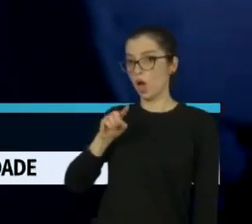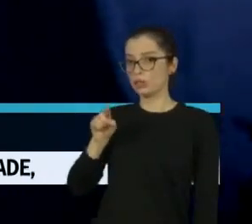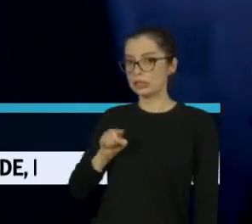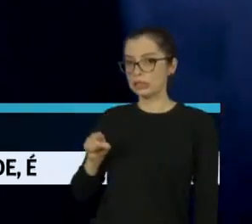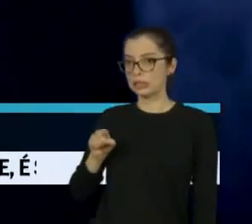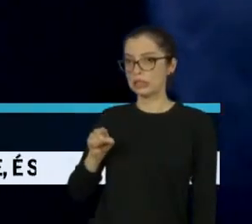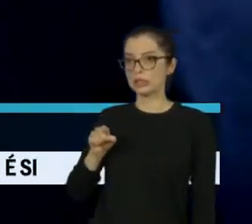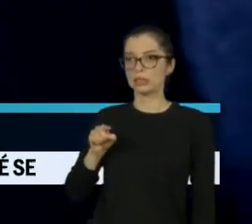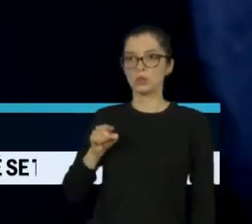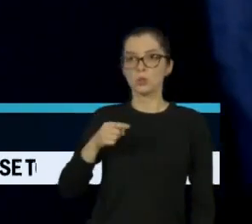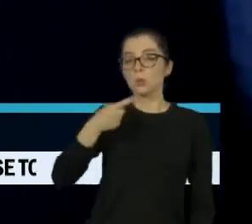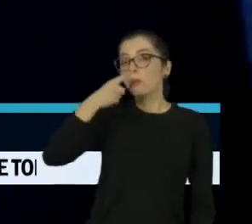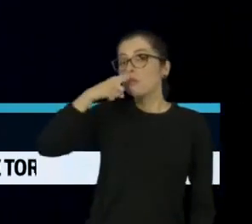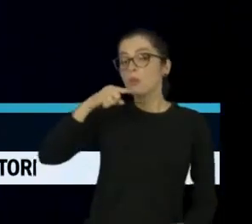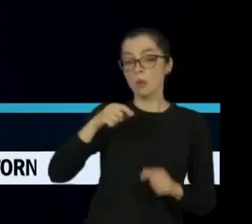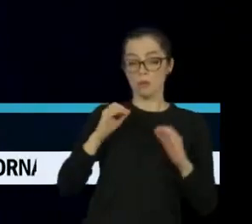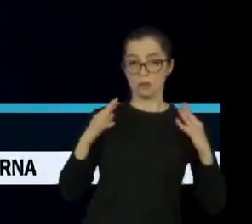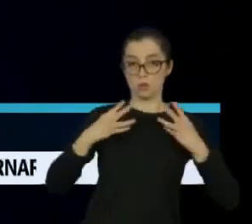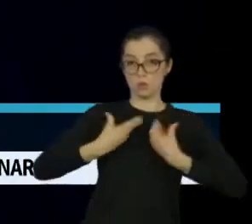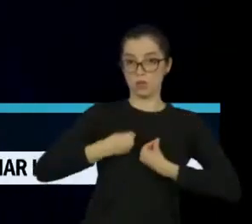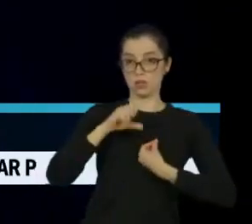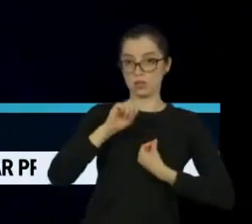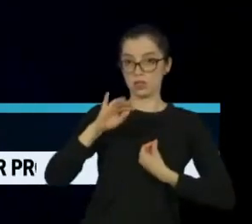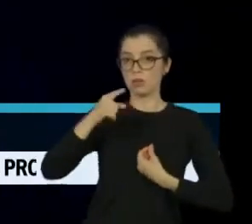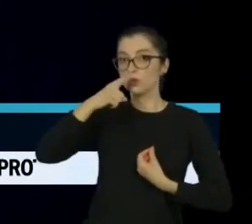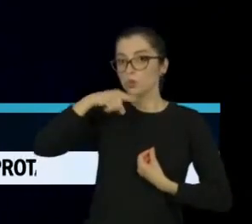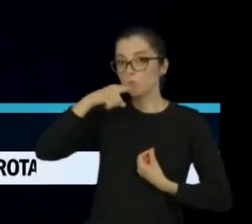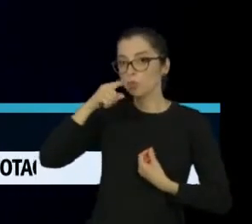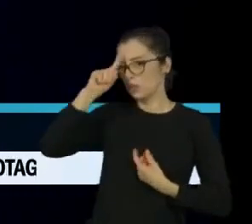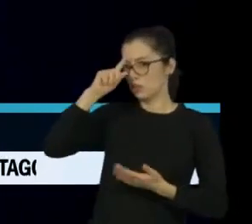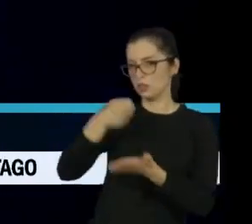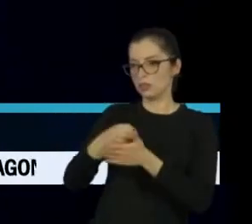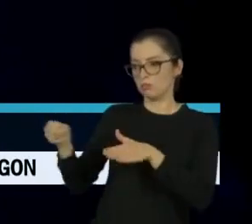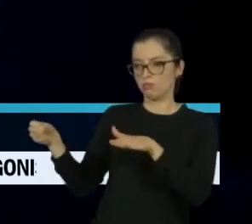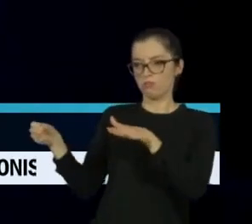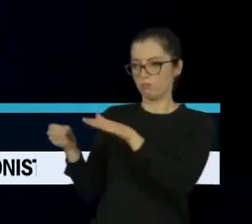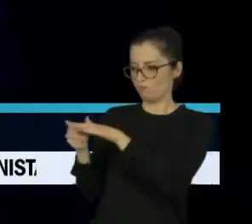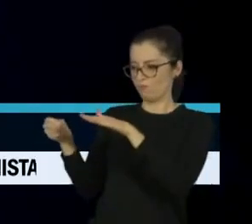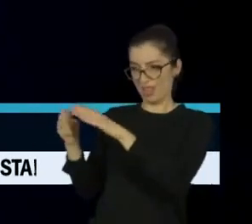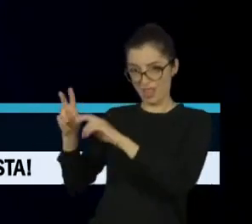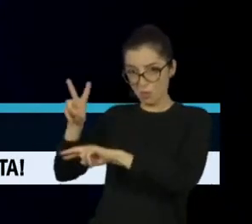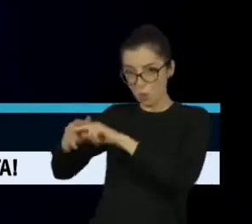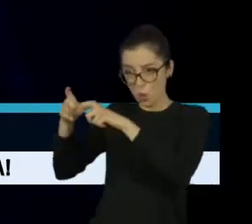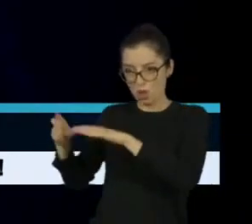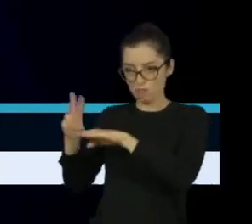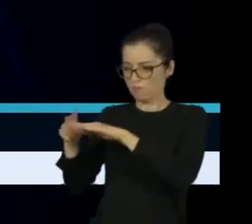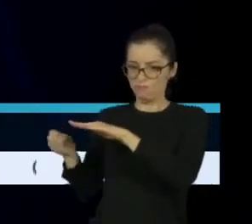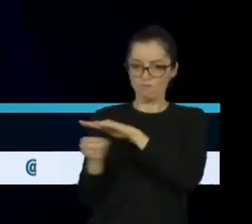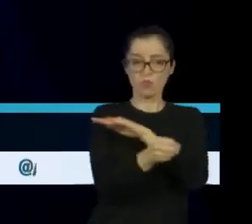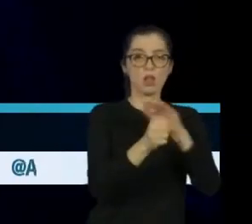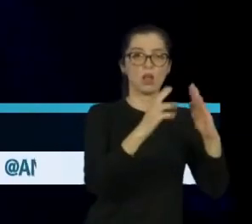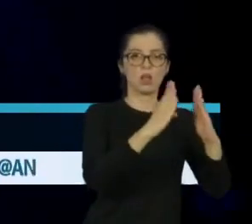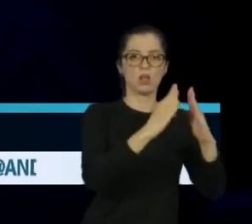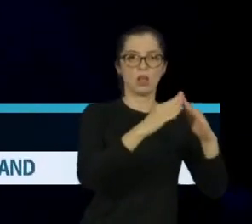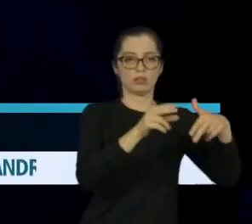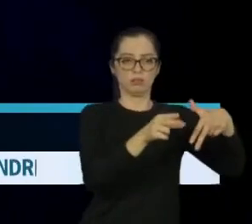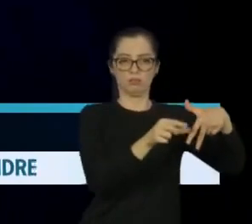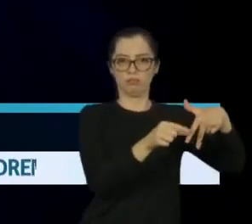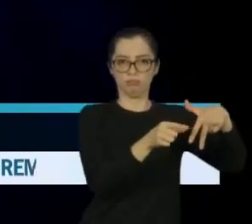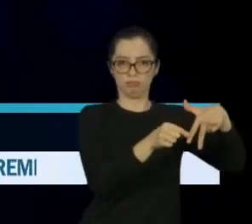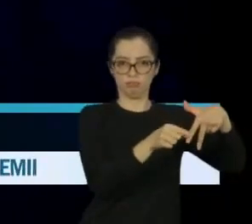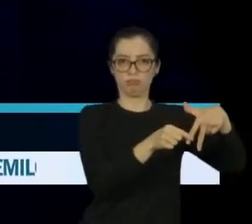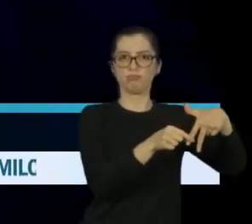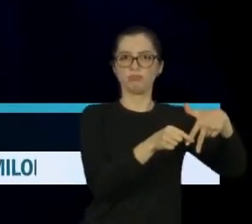Mendes, decidiu na noite de ontem conceder prisão domiciliar para o ex-assessor e a esposa dele. O casal é suspeito de participar de um